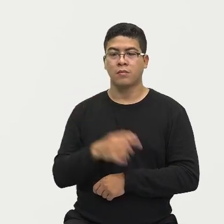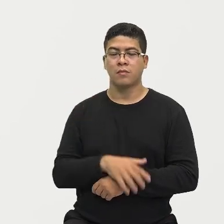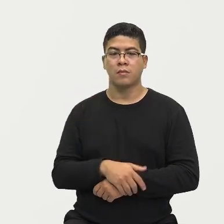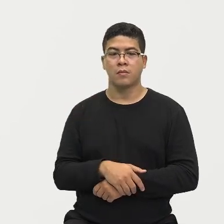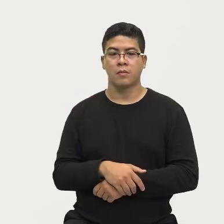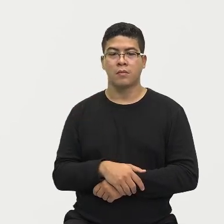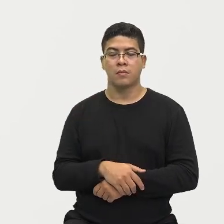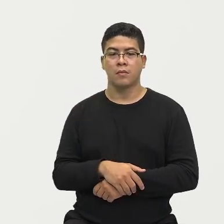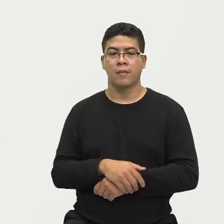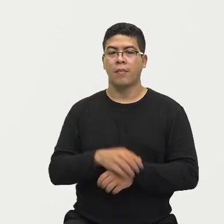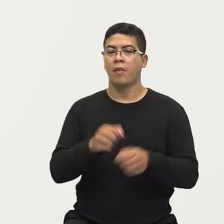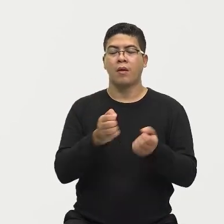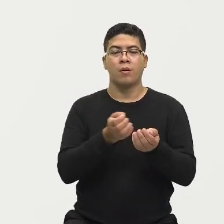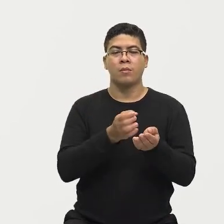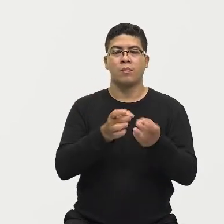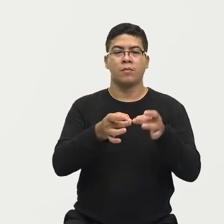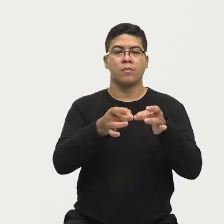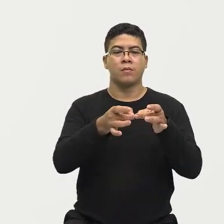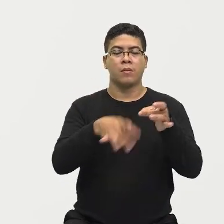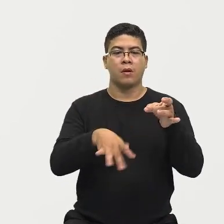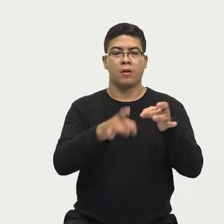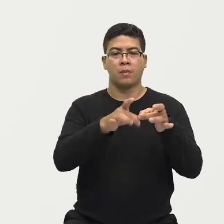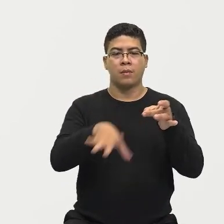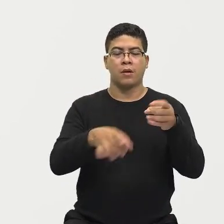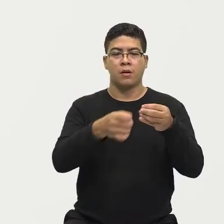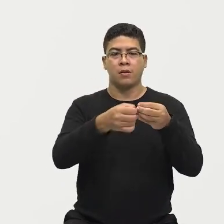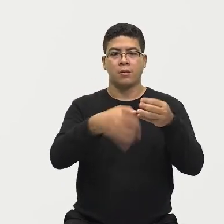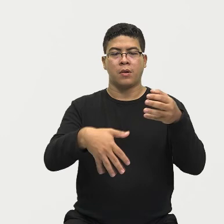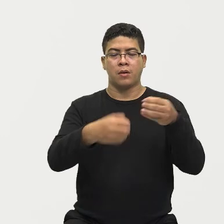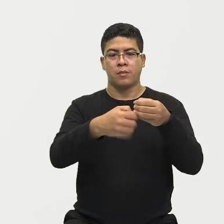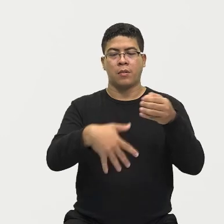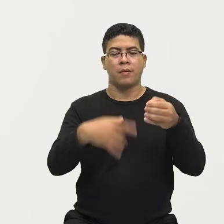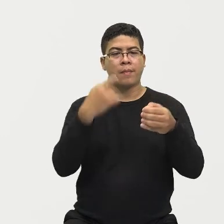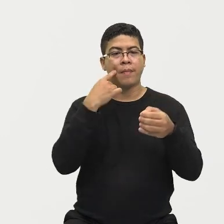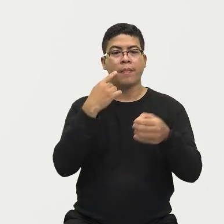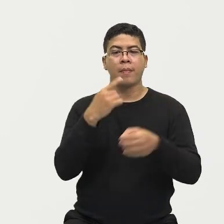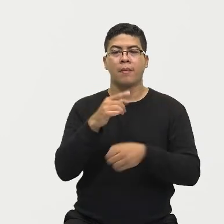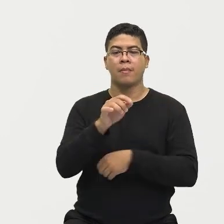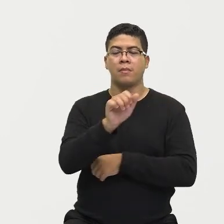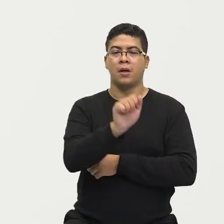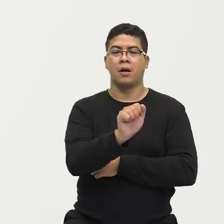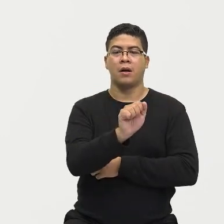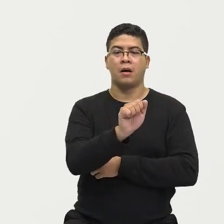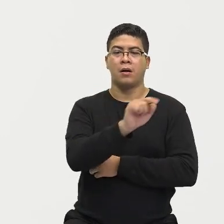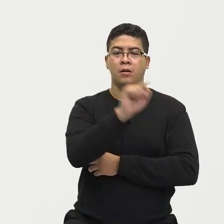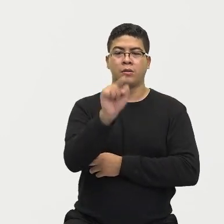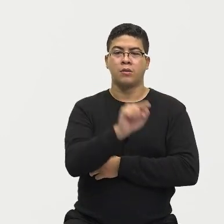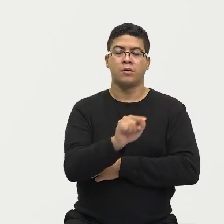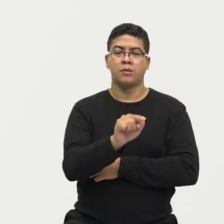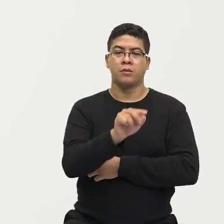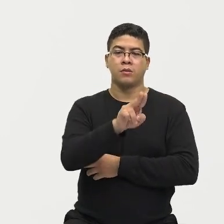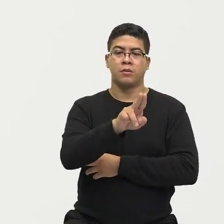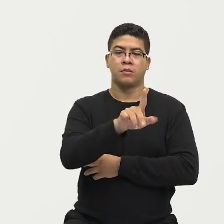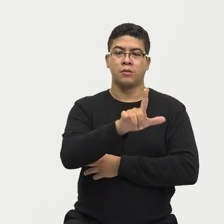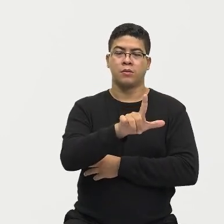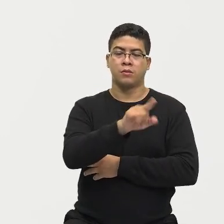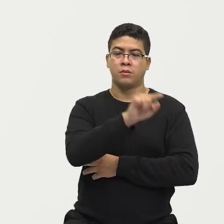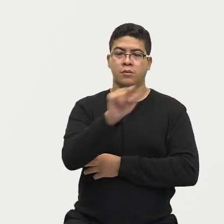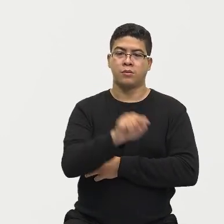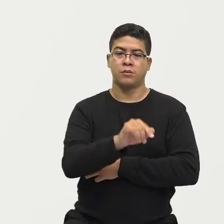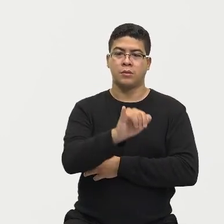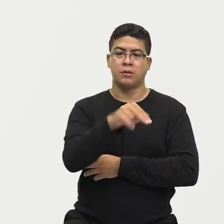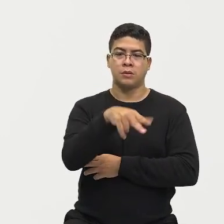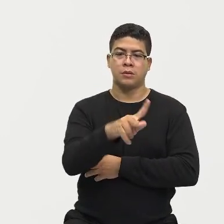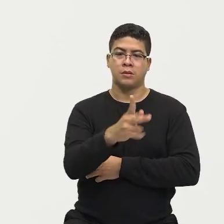azulzinho. Azulzinho, derivados são formados. Eu tenho um carro azulzinho, azulzinho no caso aqui seria o